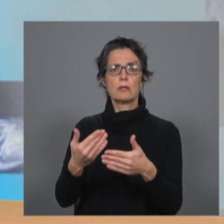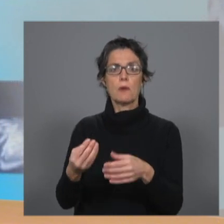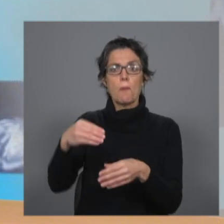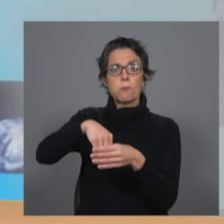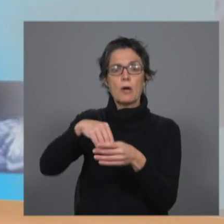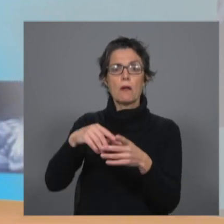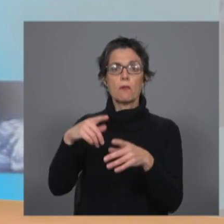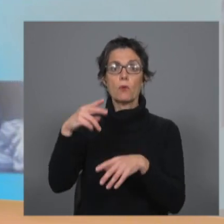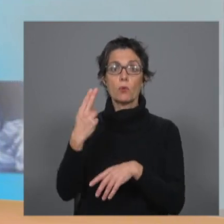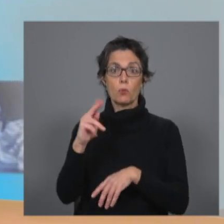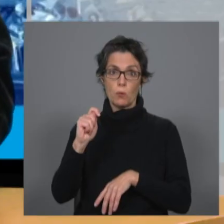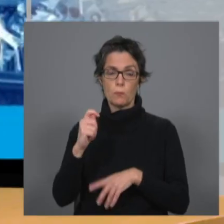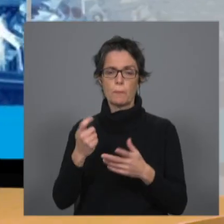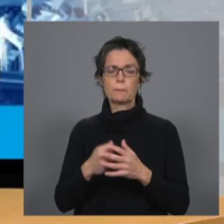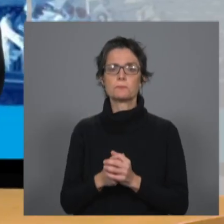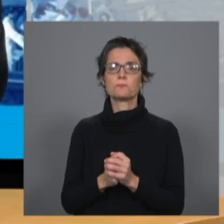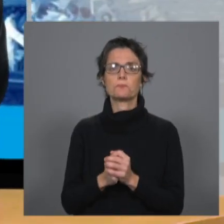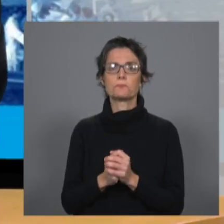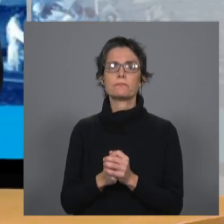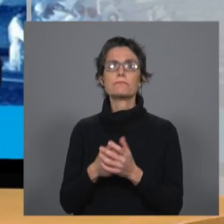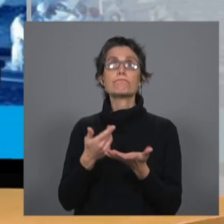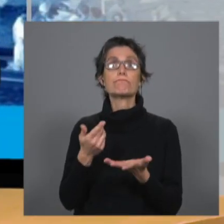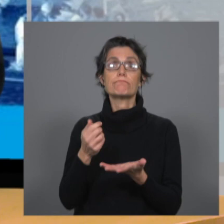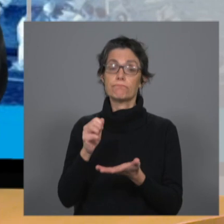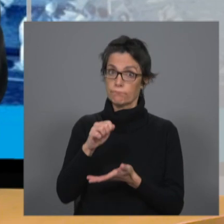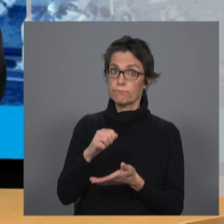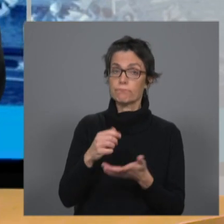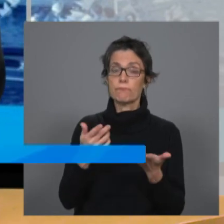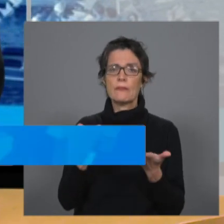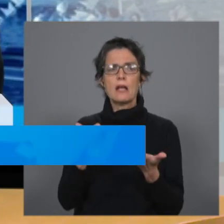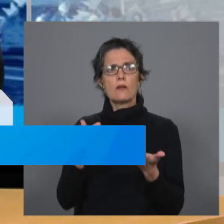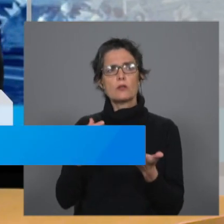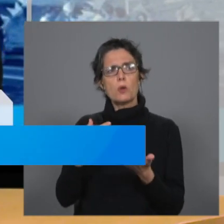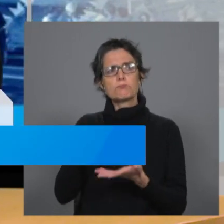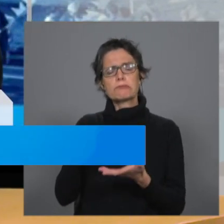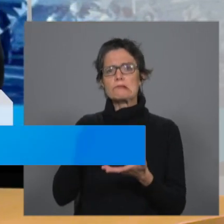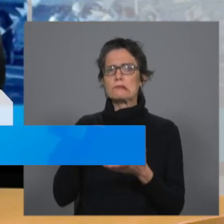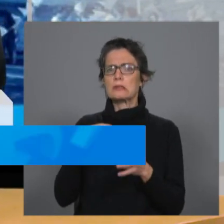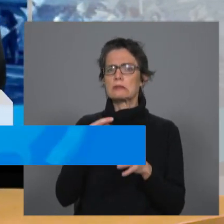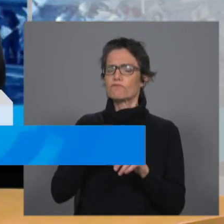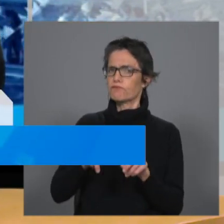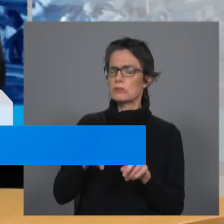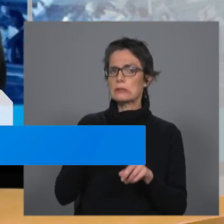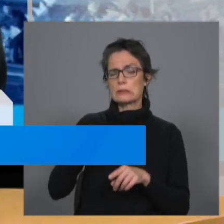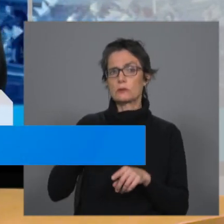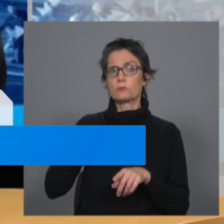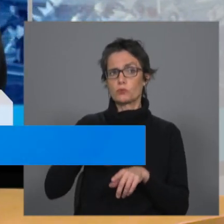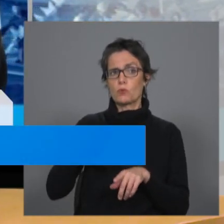Obrigado pelo convite, Henrique. É uma presidência diferente das outras que Portugal assumiu. É a 4ª vez que